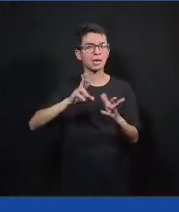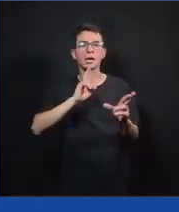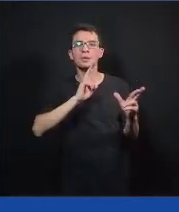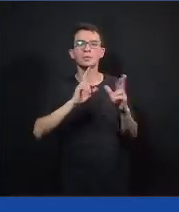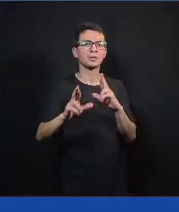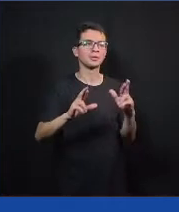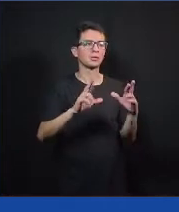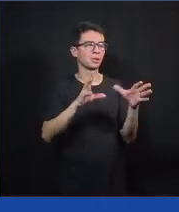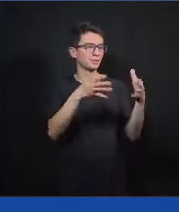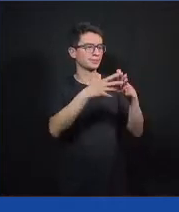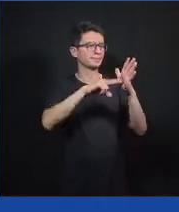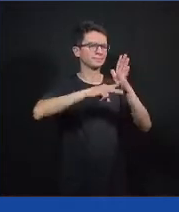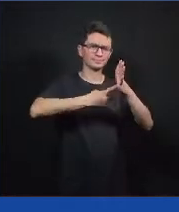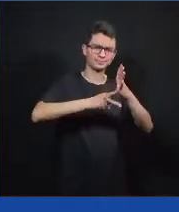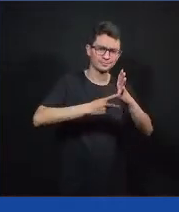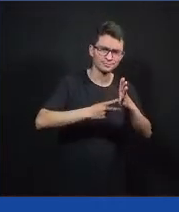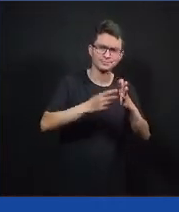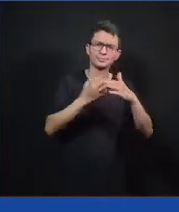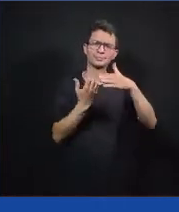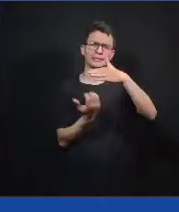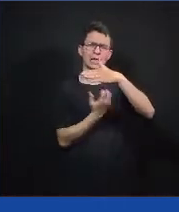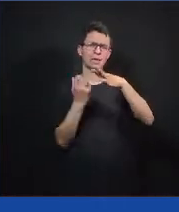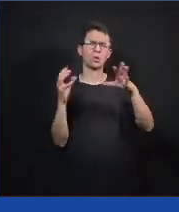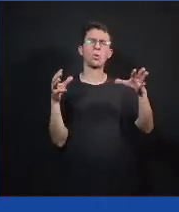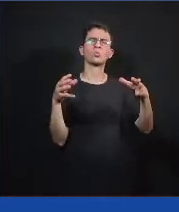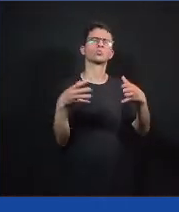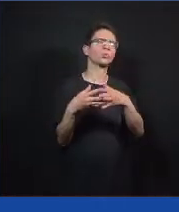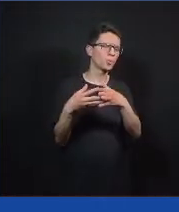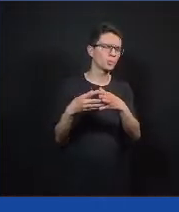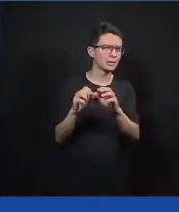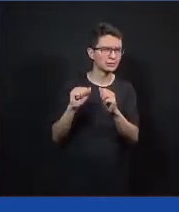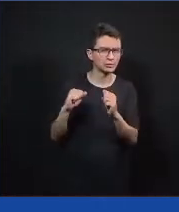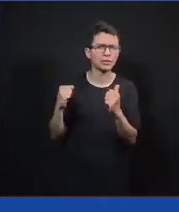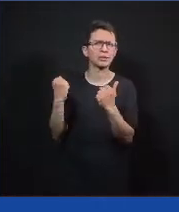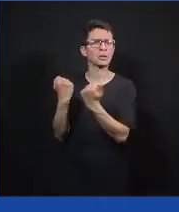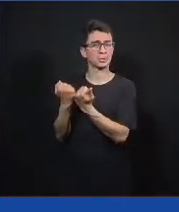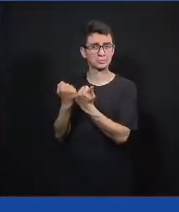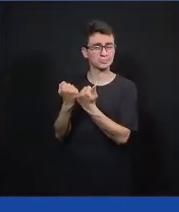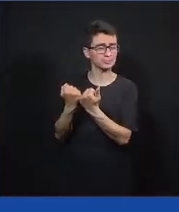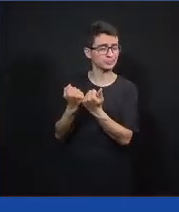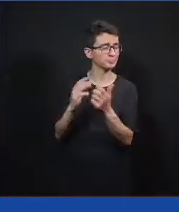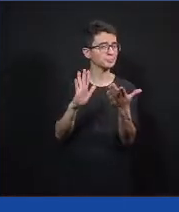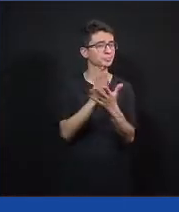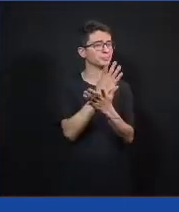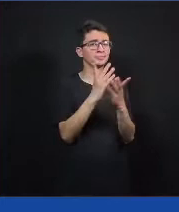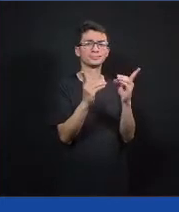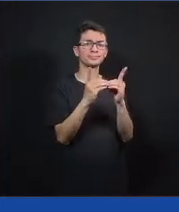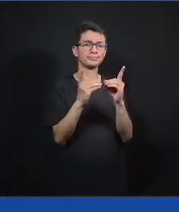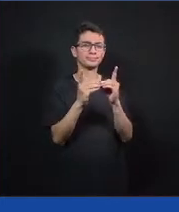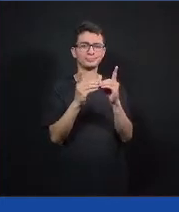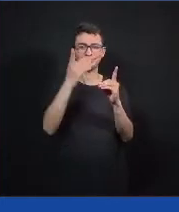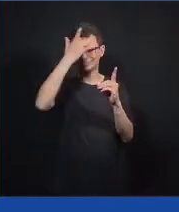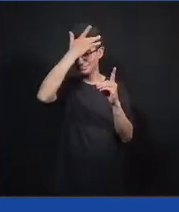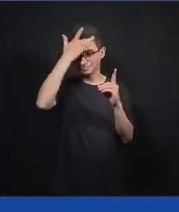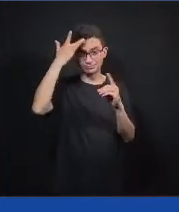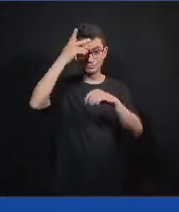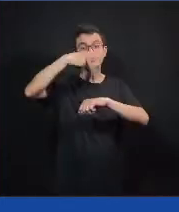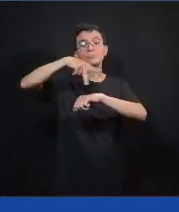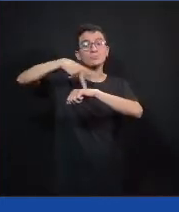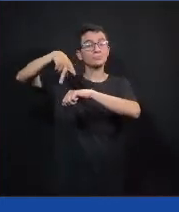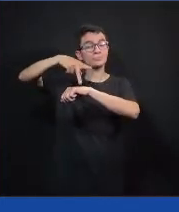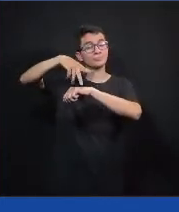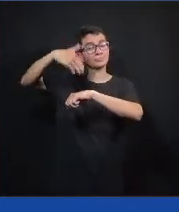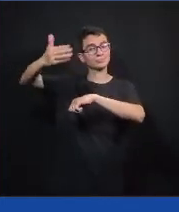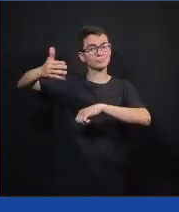empresários, sindicatos, associações, grupos difusos como consumidores, nações estrangeiras e tantas outras